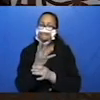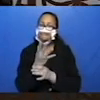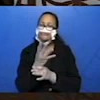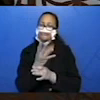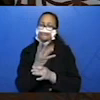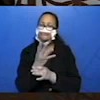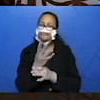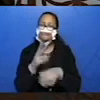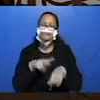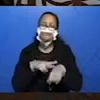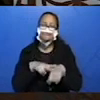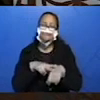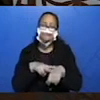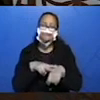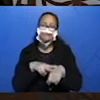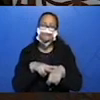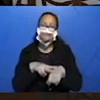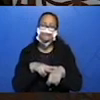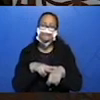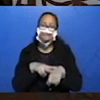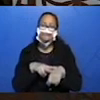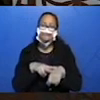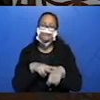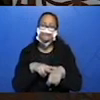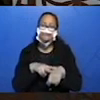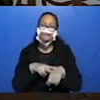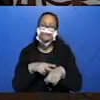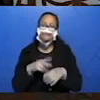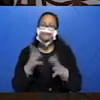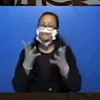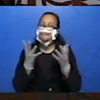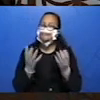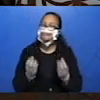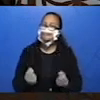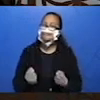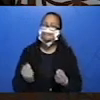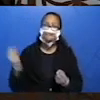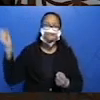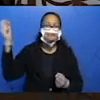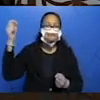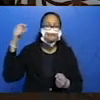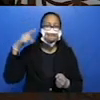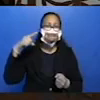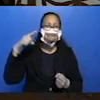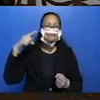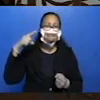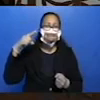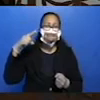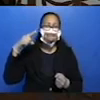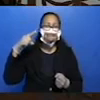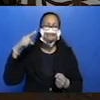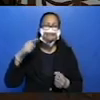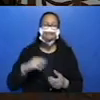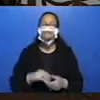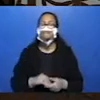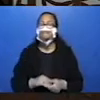que consegue fazer absorção da energia solar,